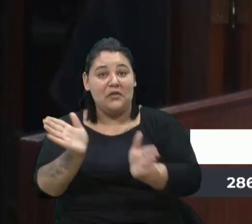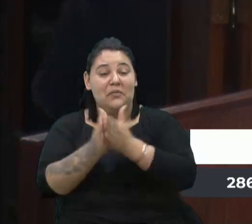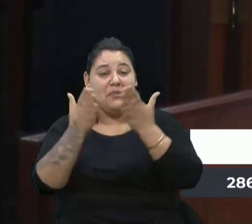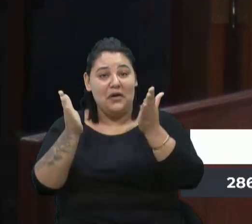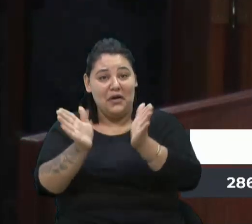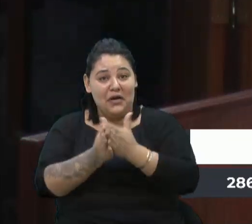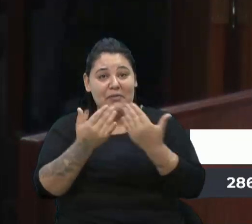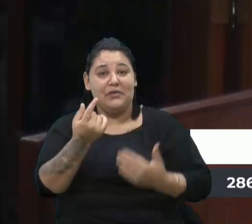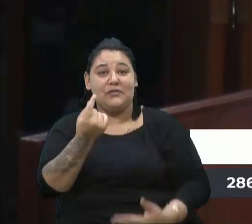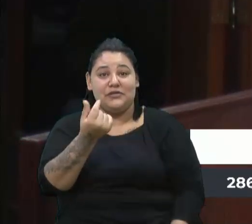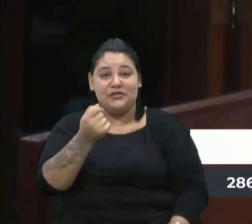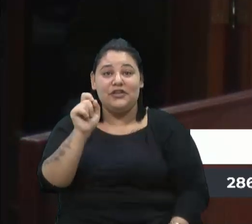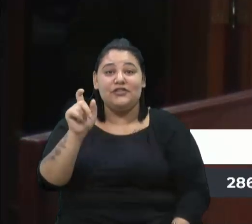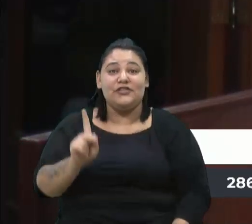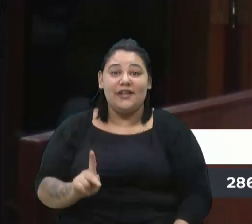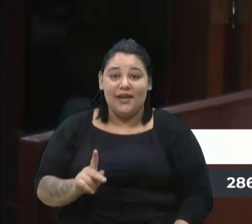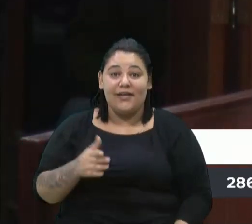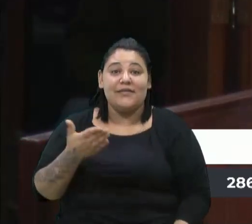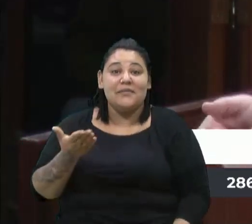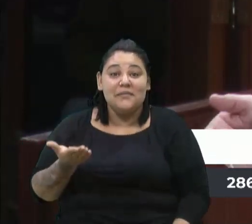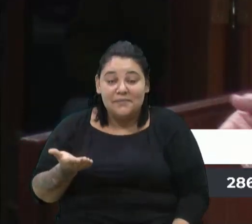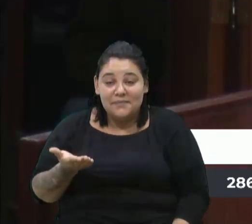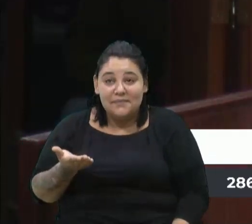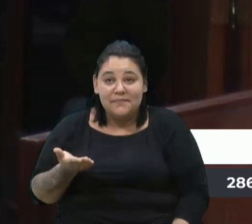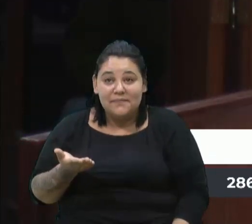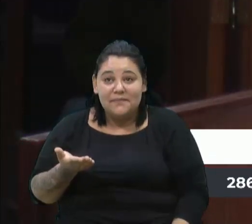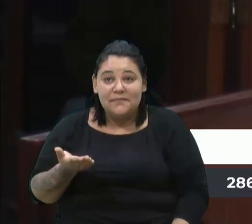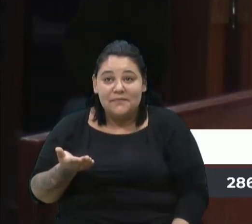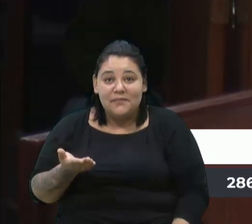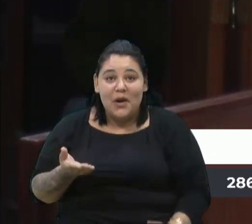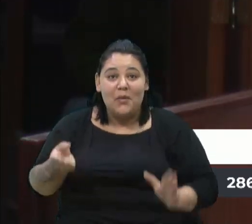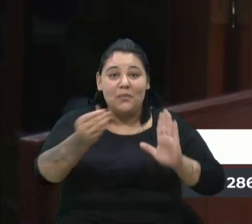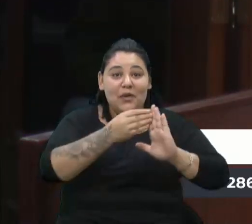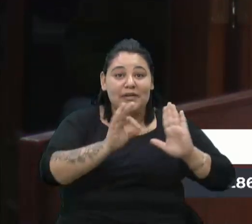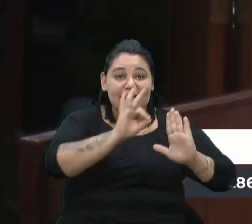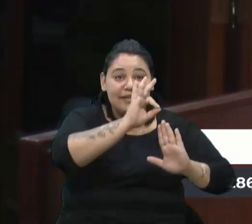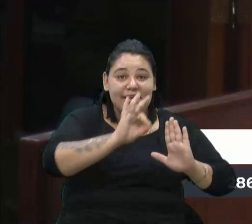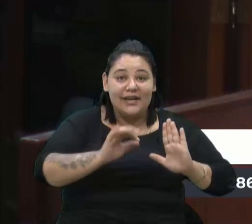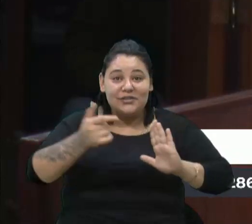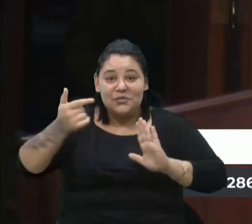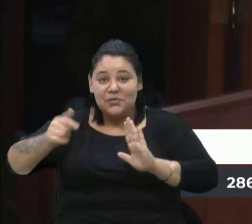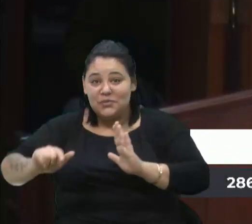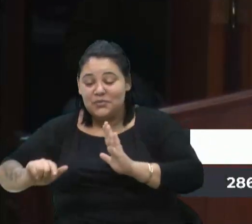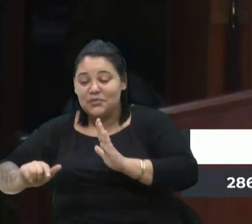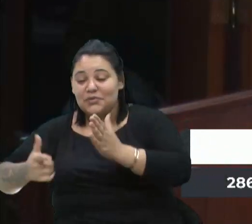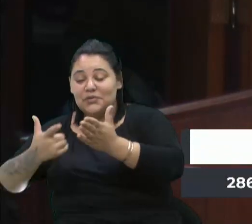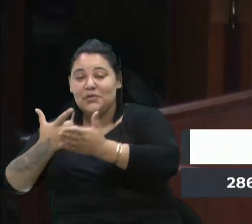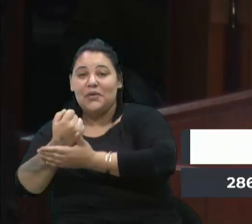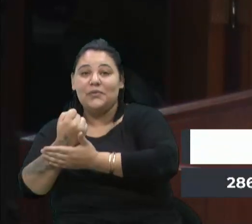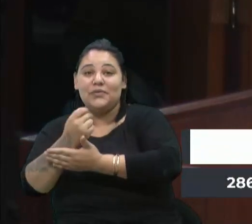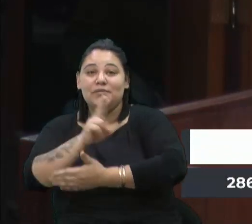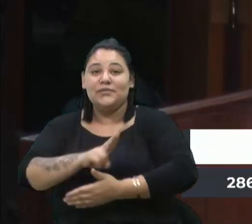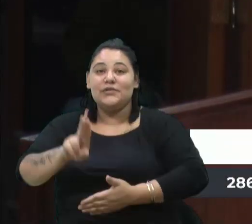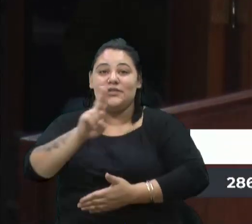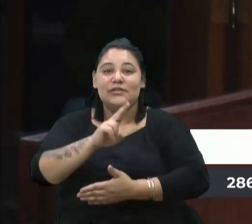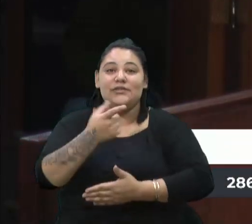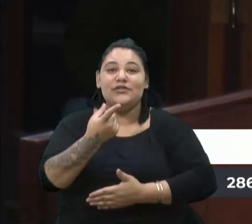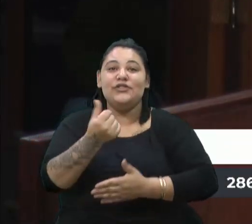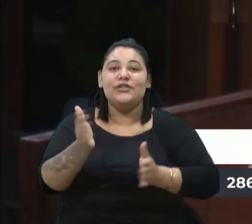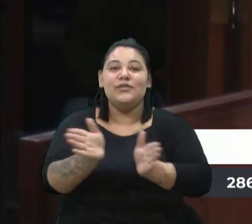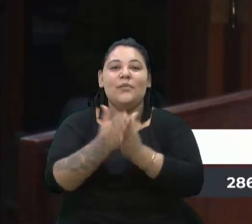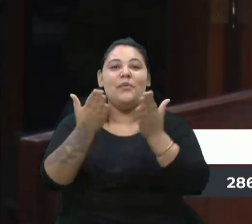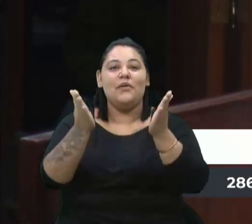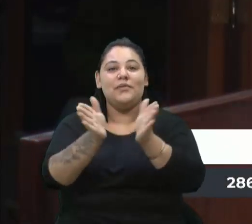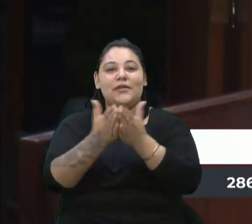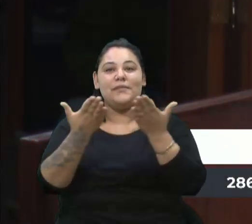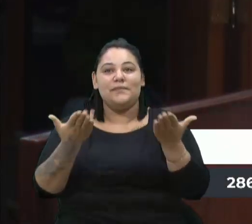de quem o taxade tá cobrando então um taxa e o outro compra com o dinheiro dos mais pobres E assim a gente